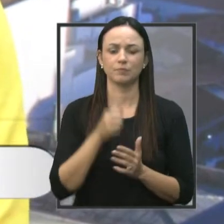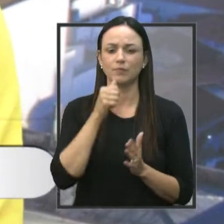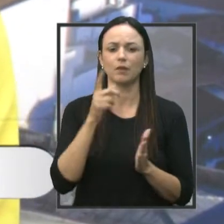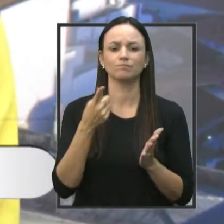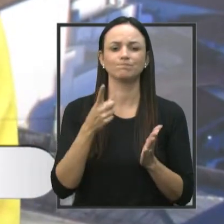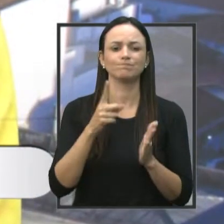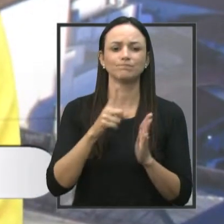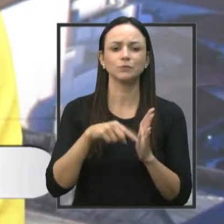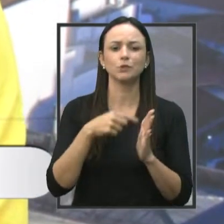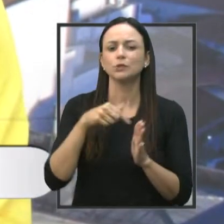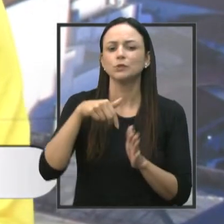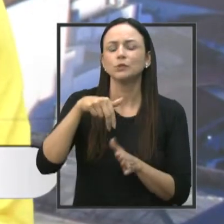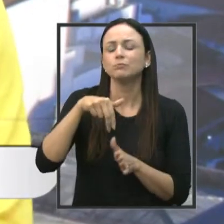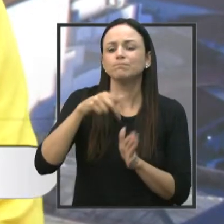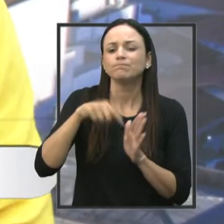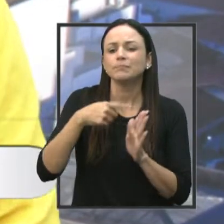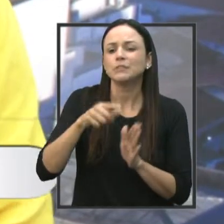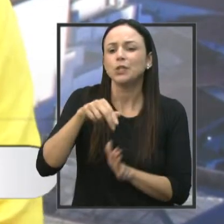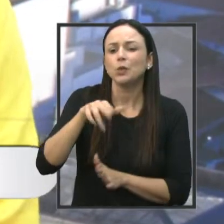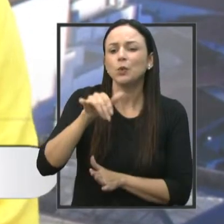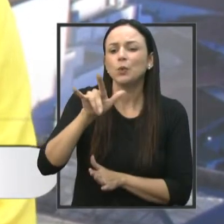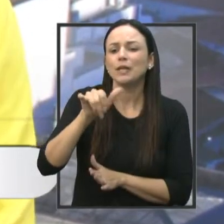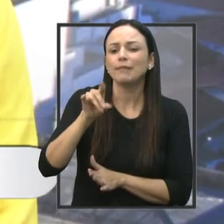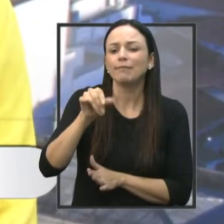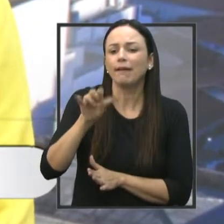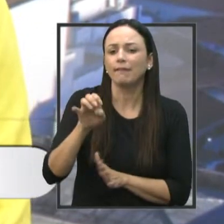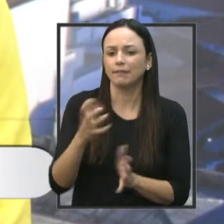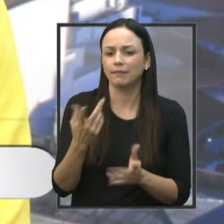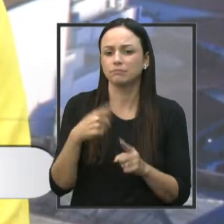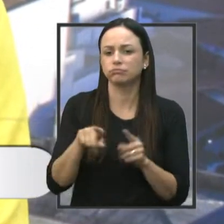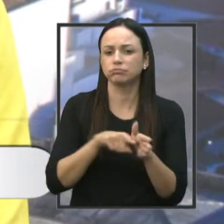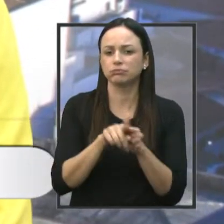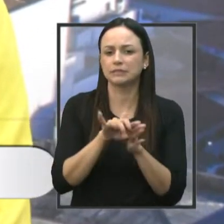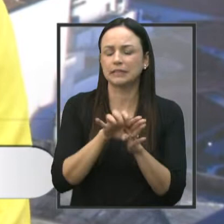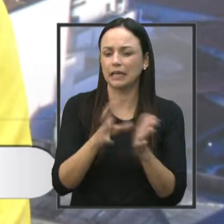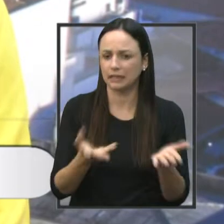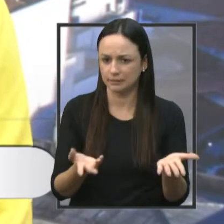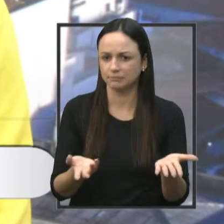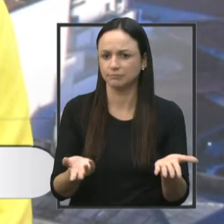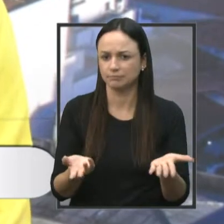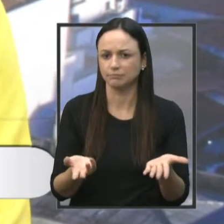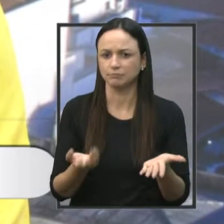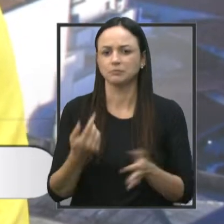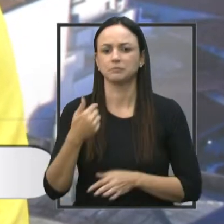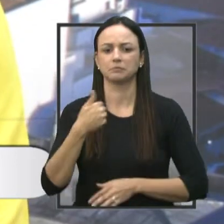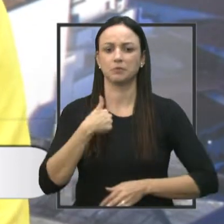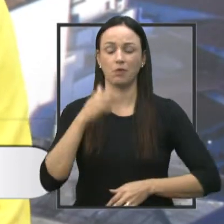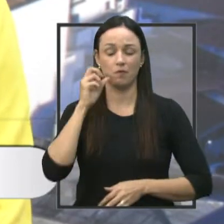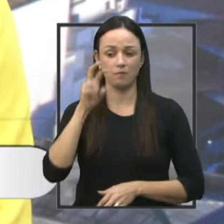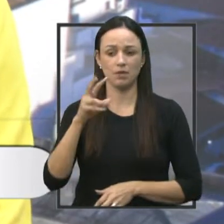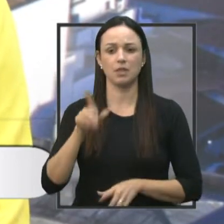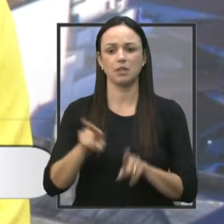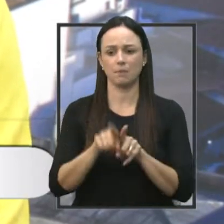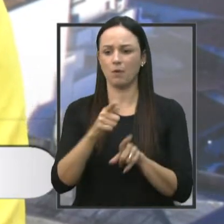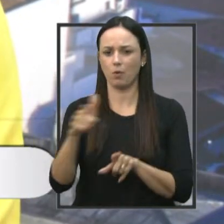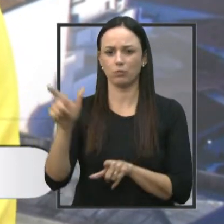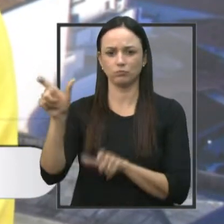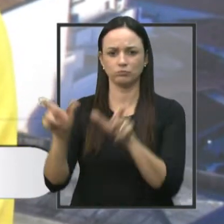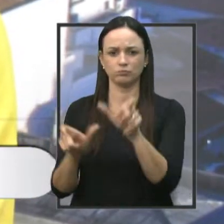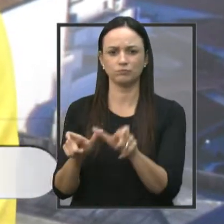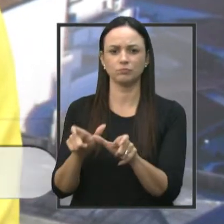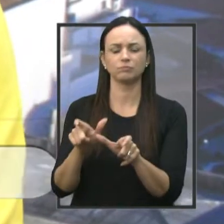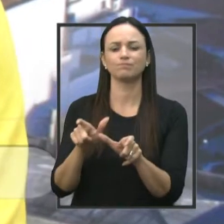SEI, entendeu? A gente vê, eu vi ali, eu e os meus colegas, um